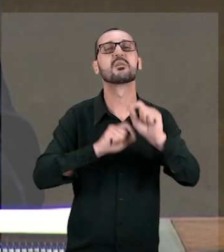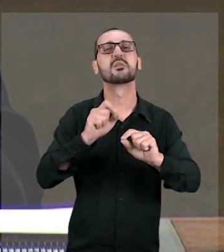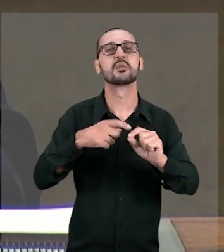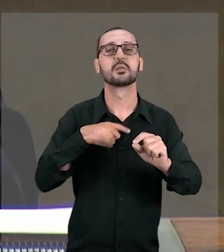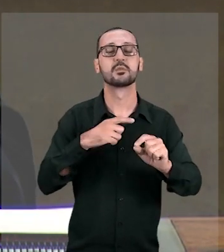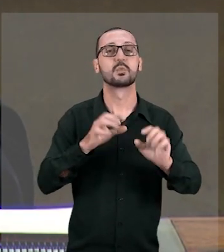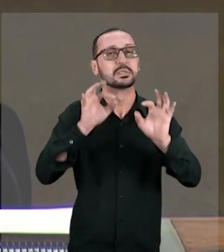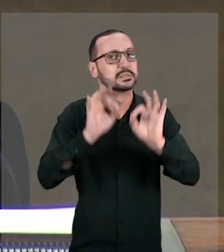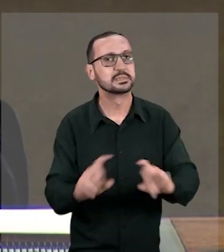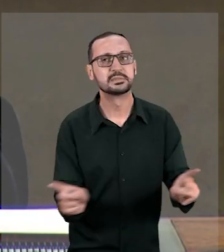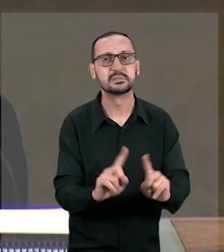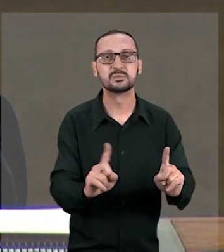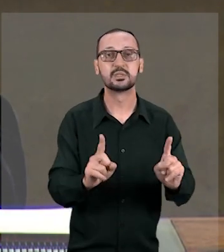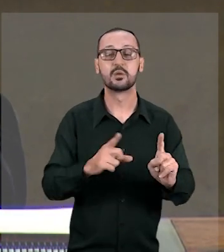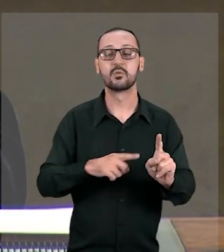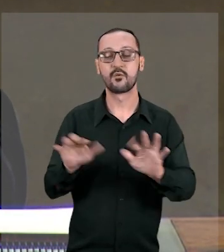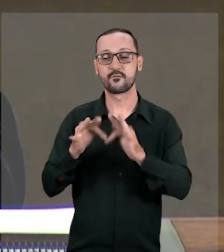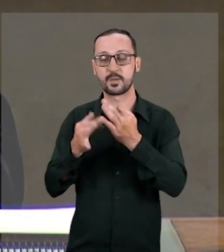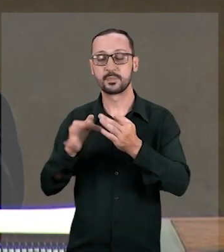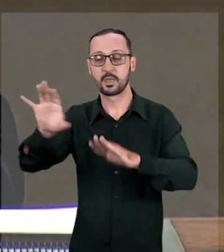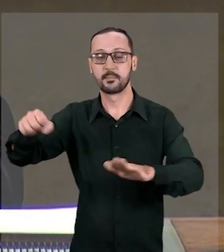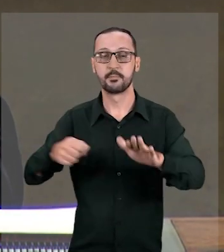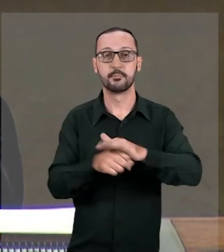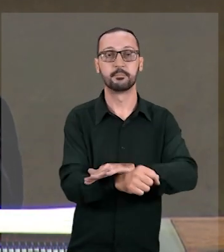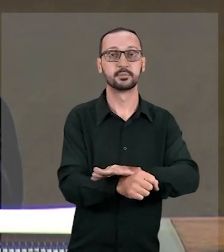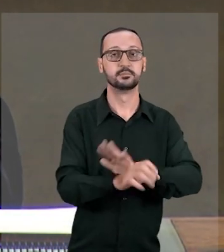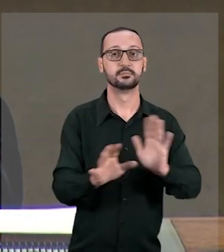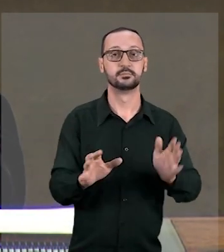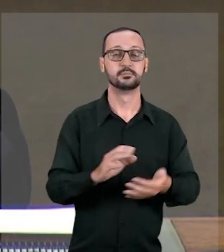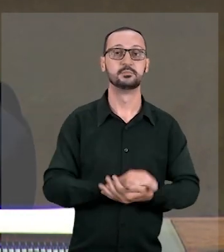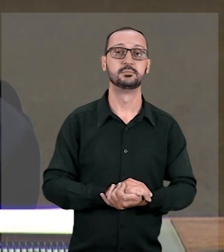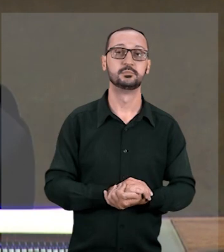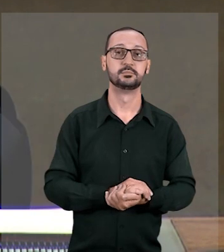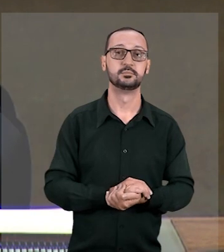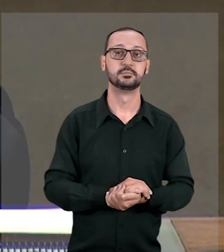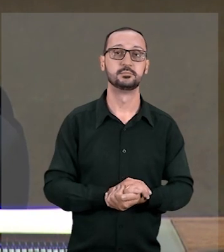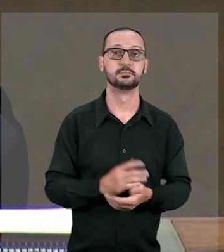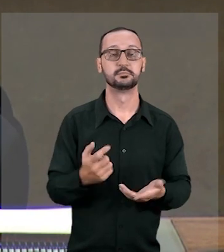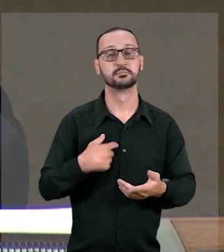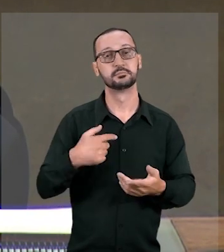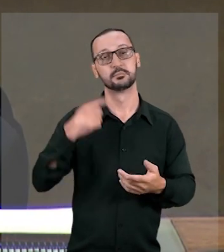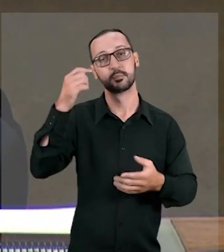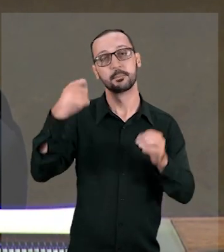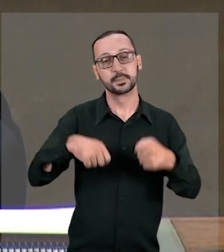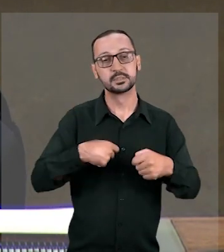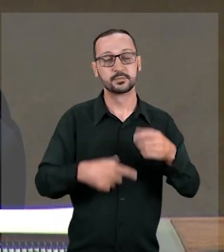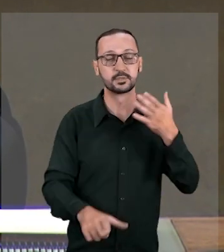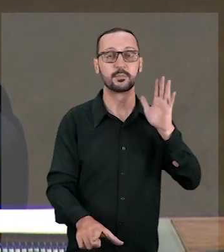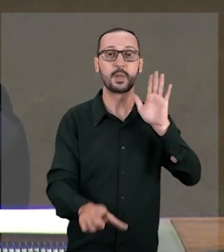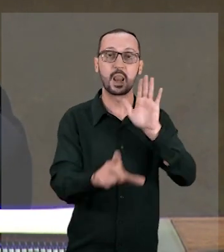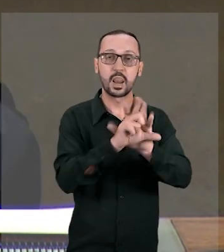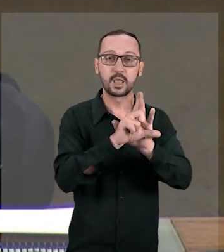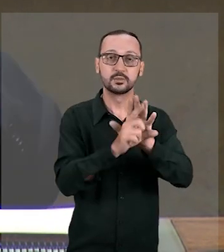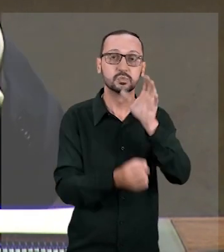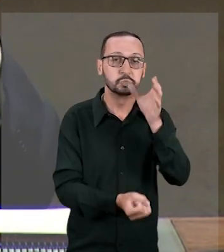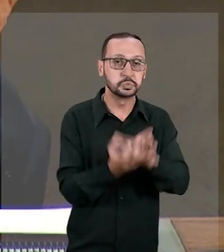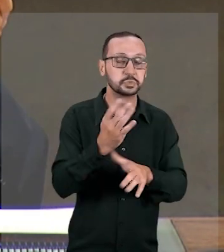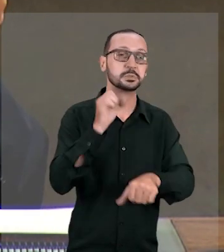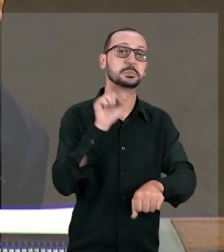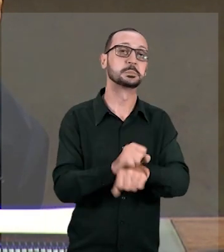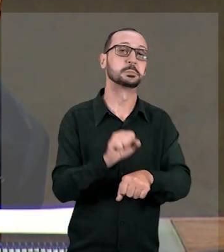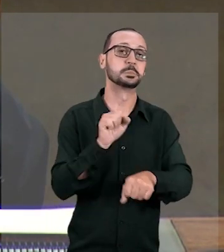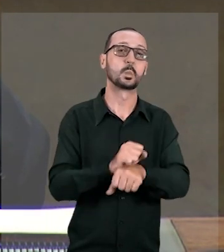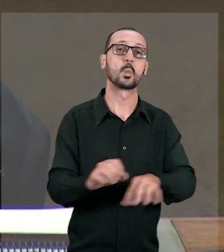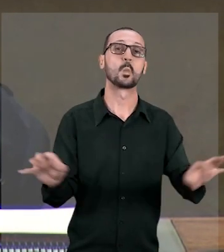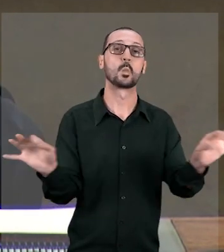que não é legítimo nomear aparentada para cargos públicos. Idealmente, deveria ter vindo por lei. A lei não